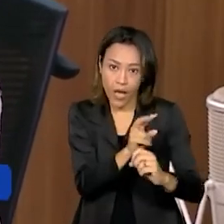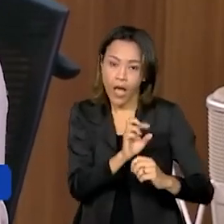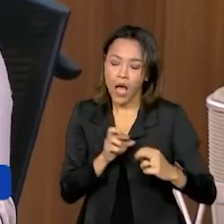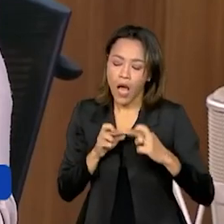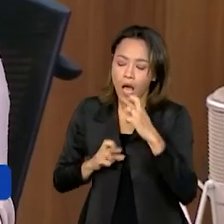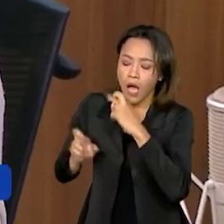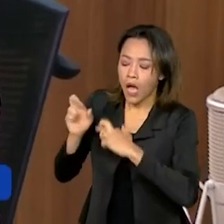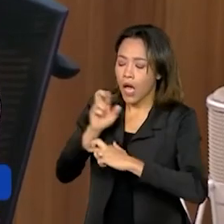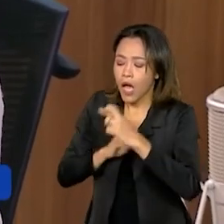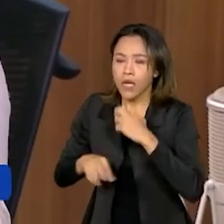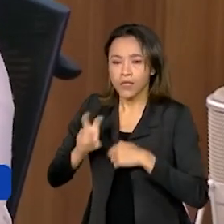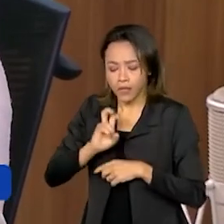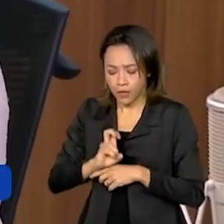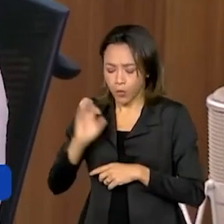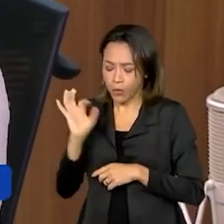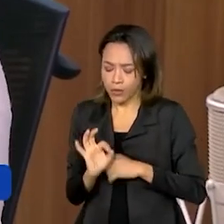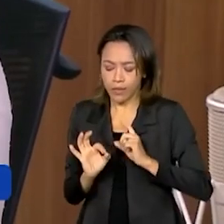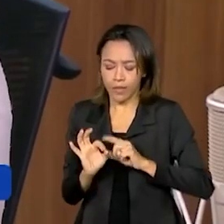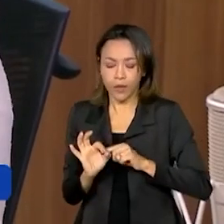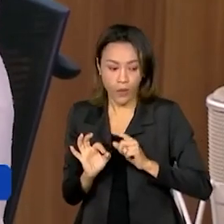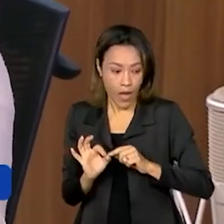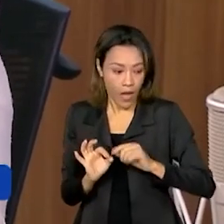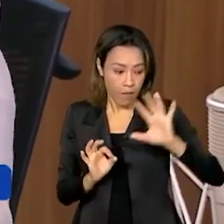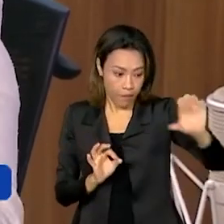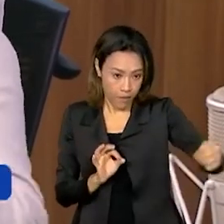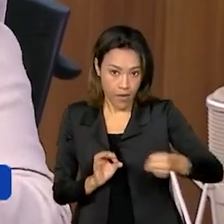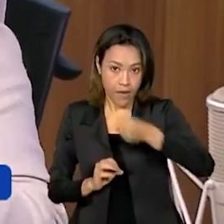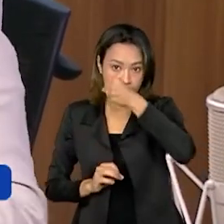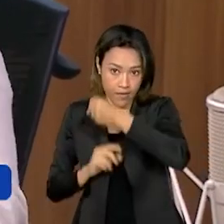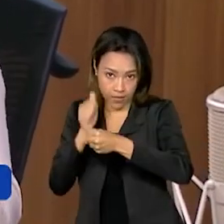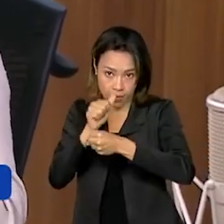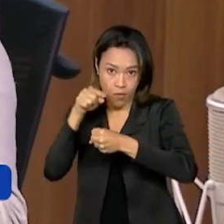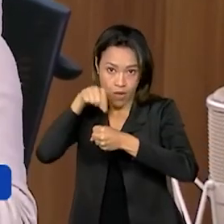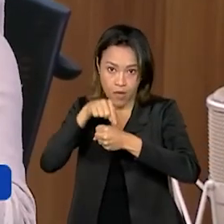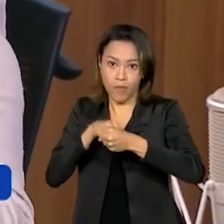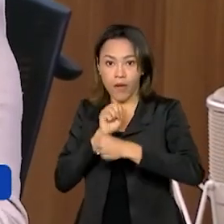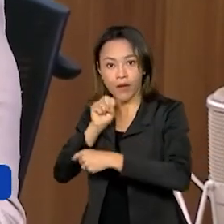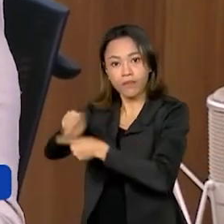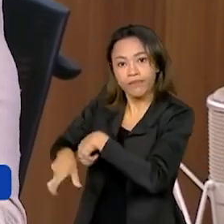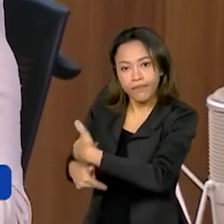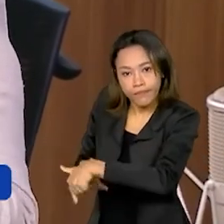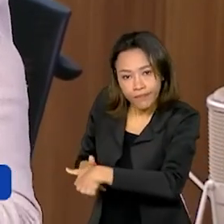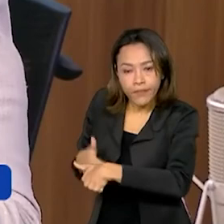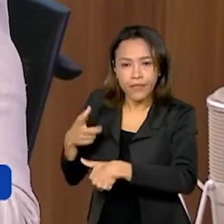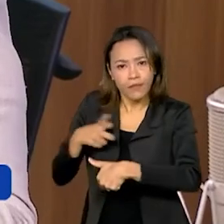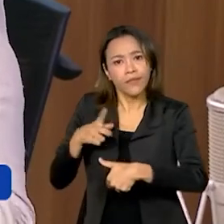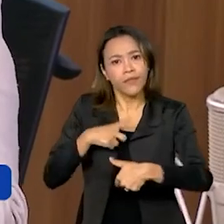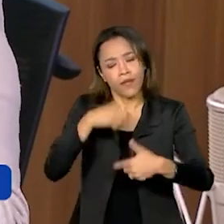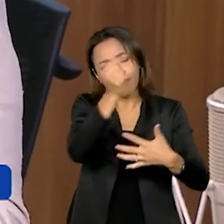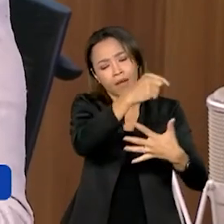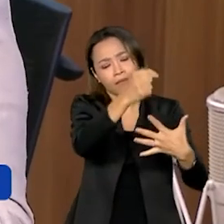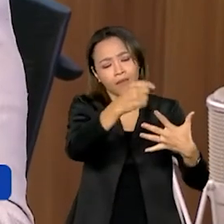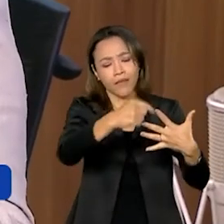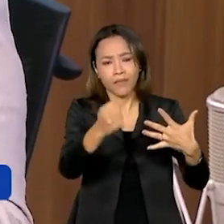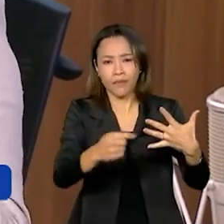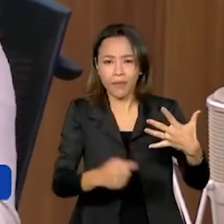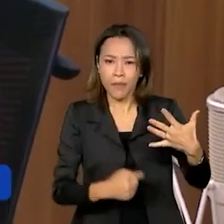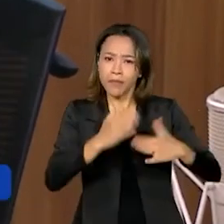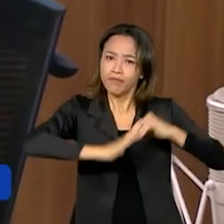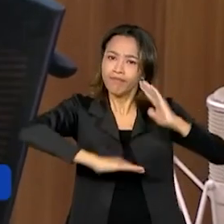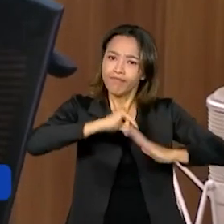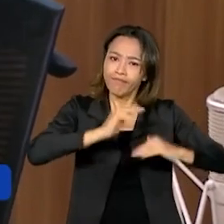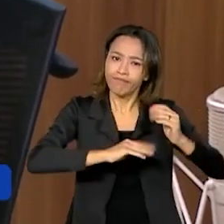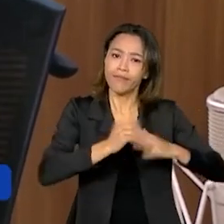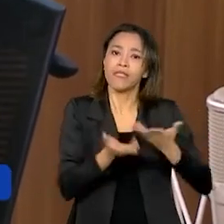para o Cine, né? O Cine inclui essa mulher. Então, tem toda essa construção de 9 serviços especializados